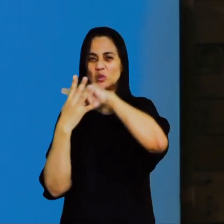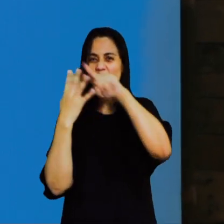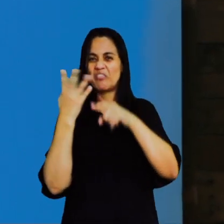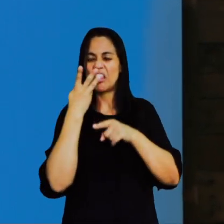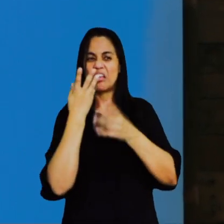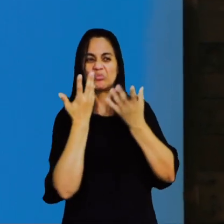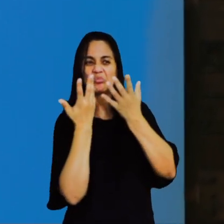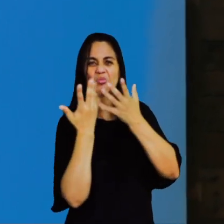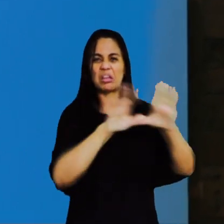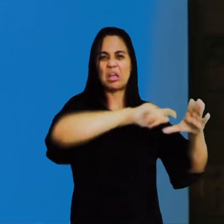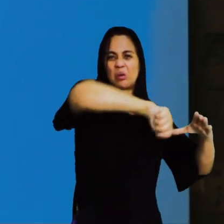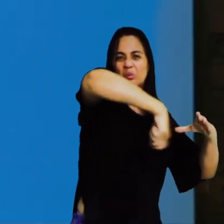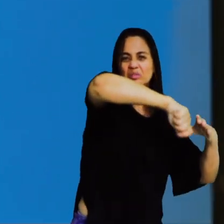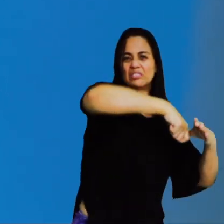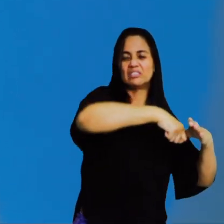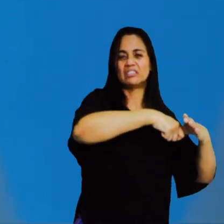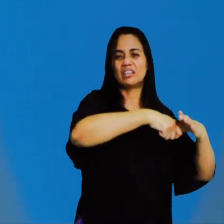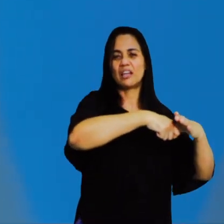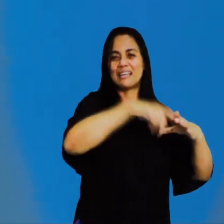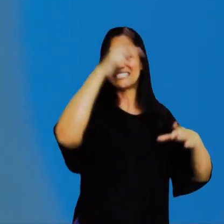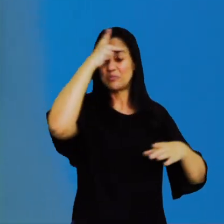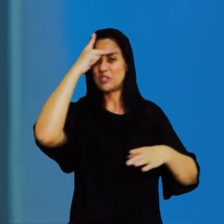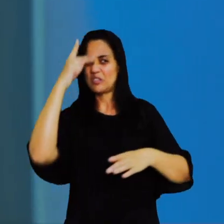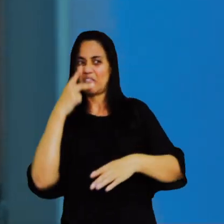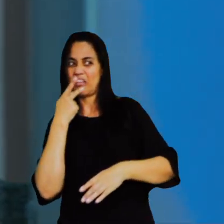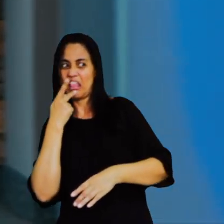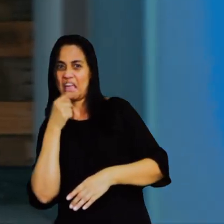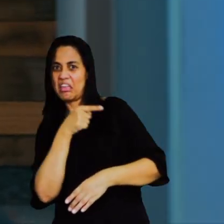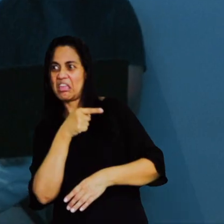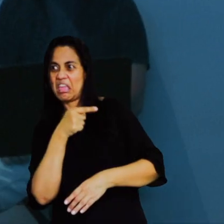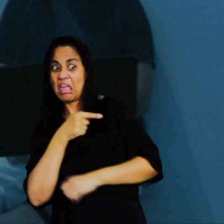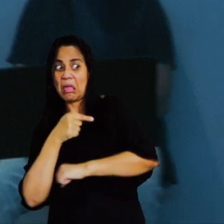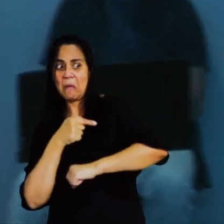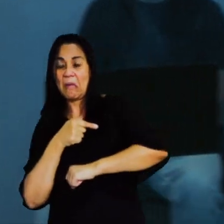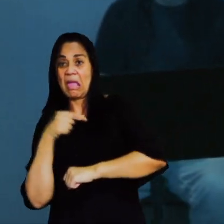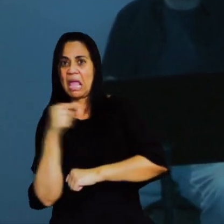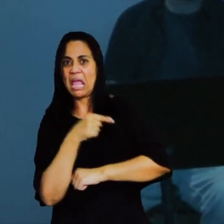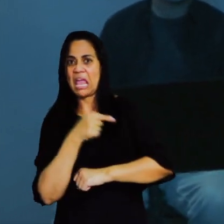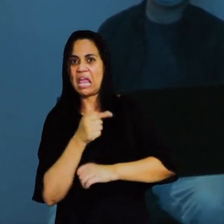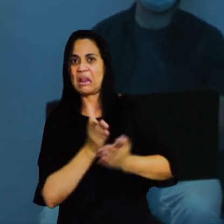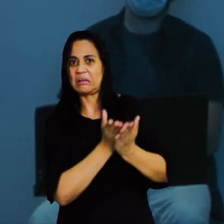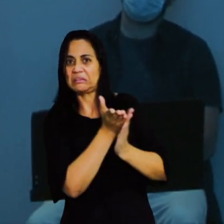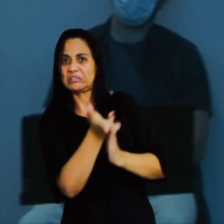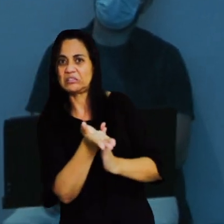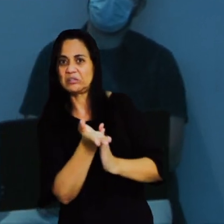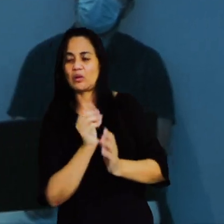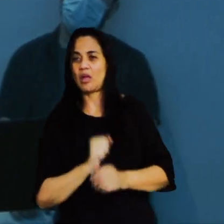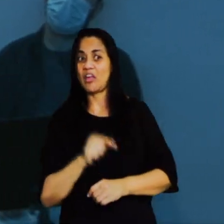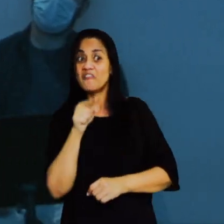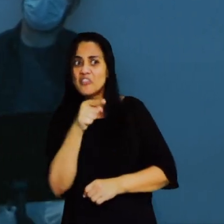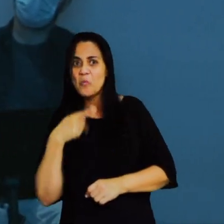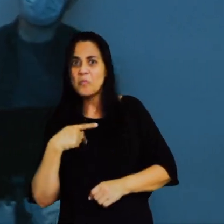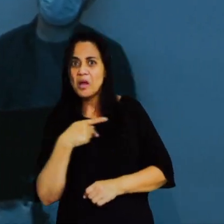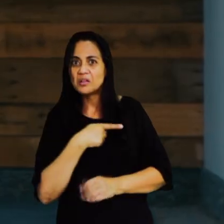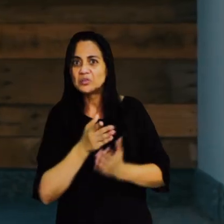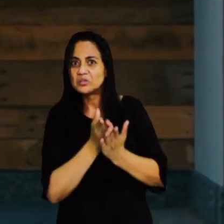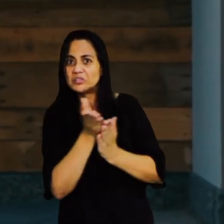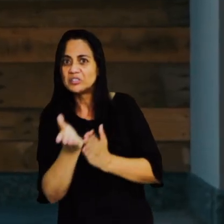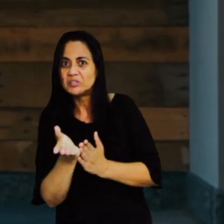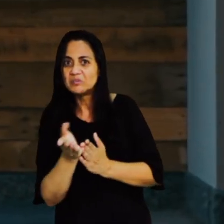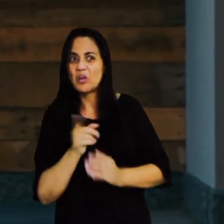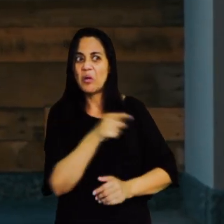desviou. Esfriou. Você viu como que o pastor está? Não prega mais, está no pecado. Mas você tem o direito de ficar aí,